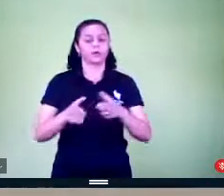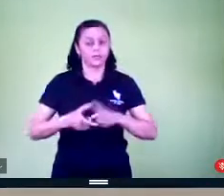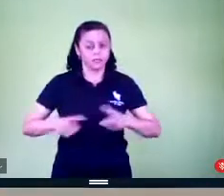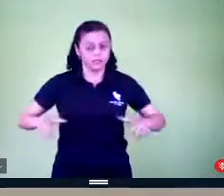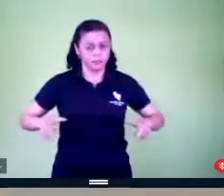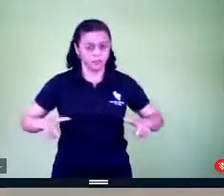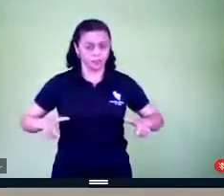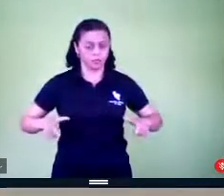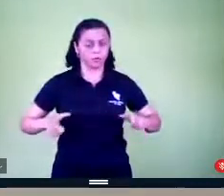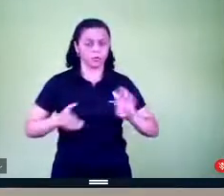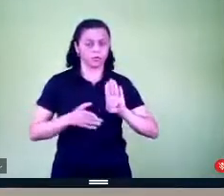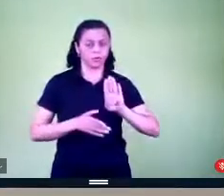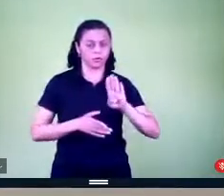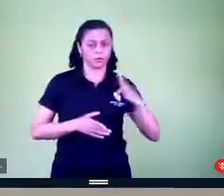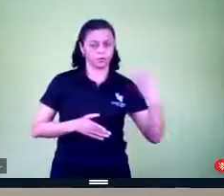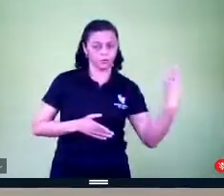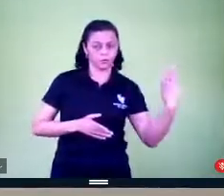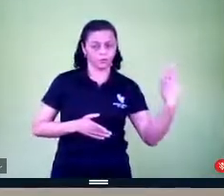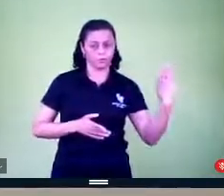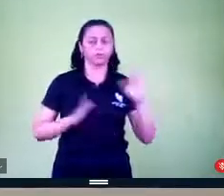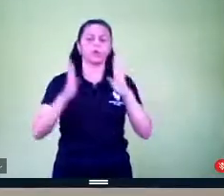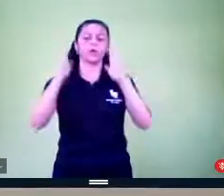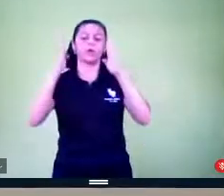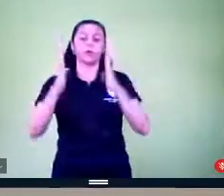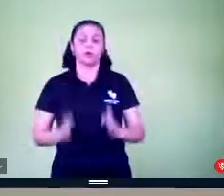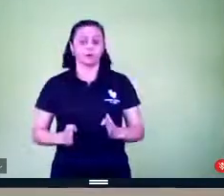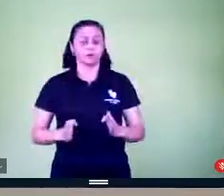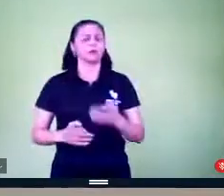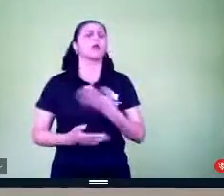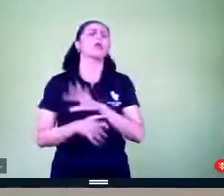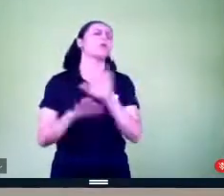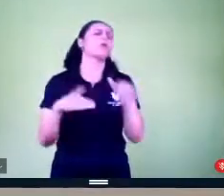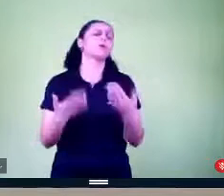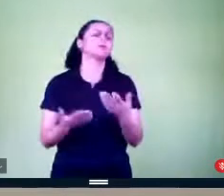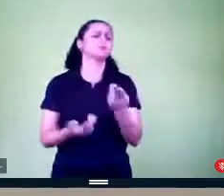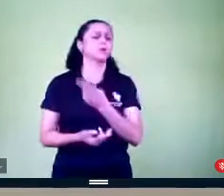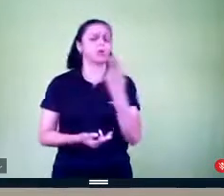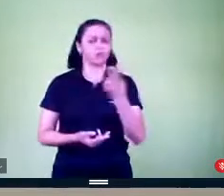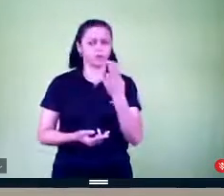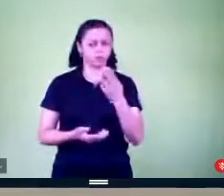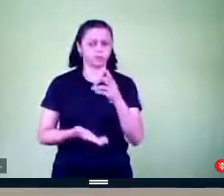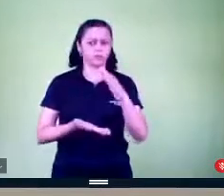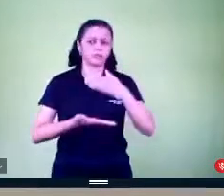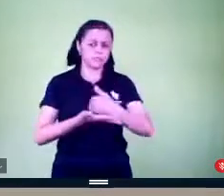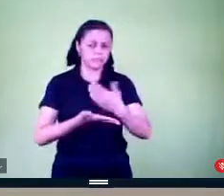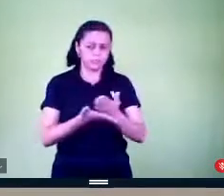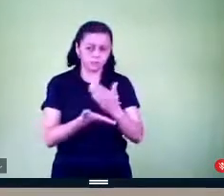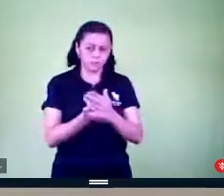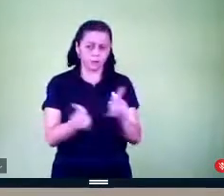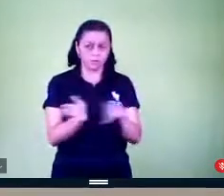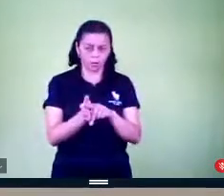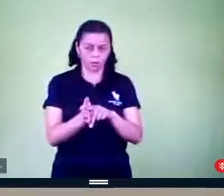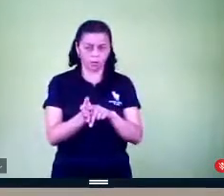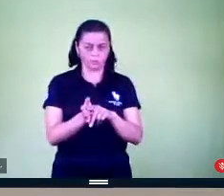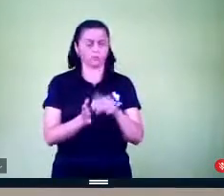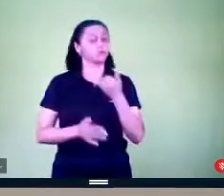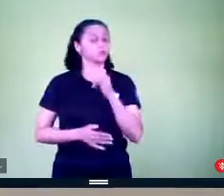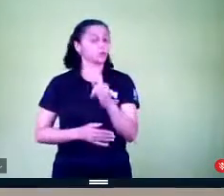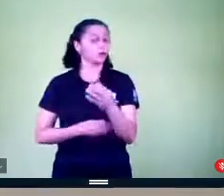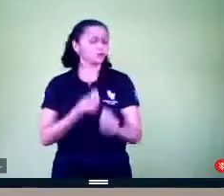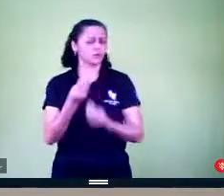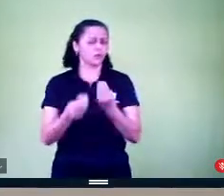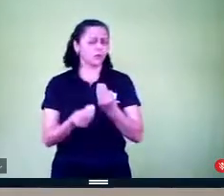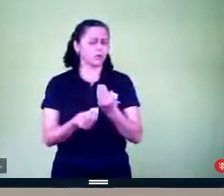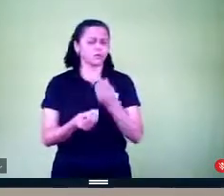Já ouviu isso aí nos exercícios? Já leu isso no livro? Quando que eu aplico o divisor de corrente? Está interessado? Acompanhe aqui que pode ser